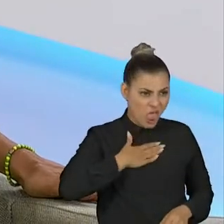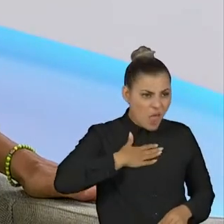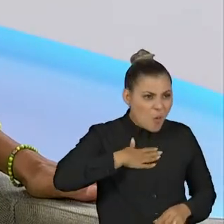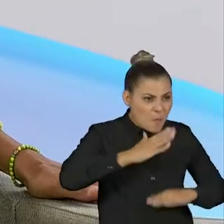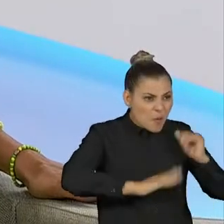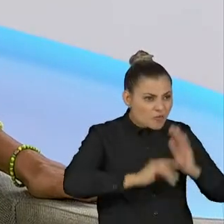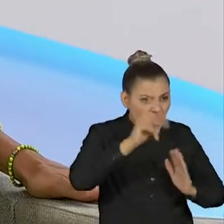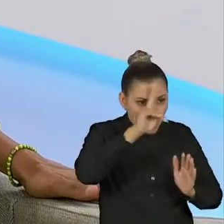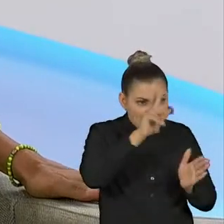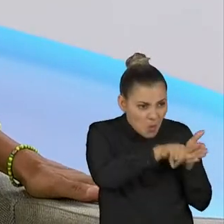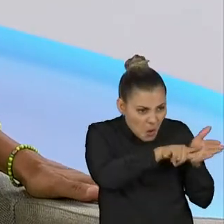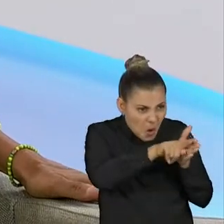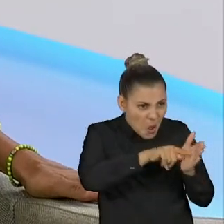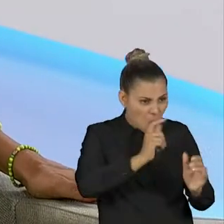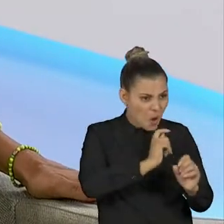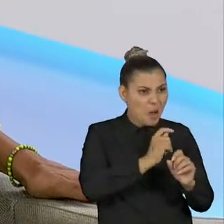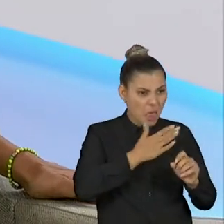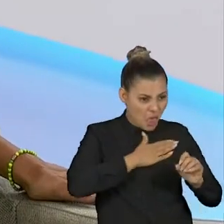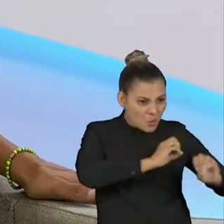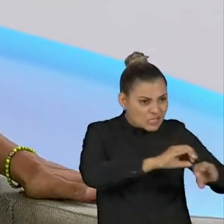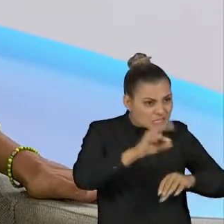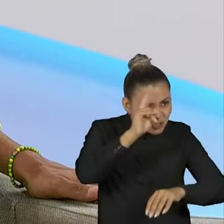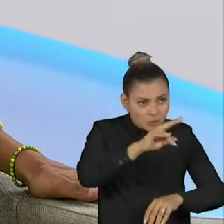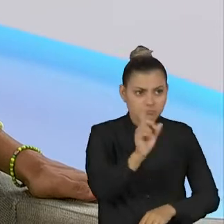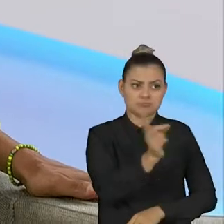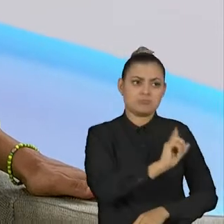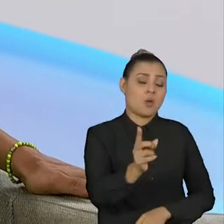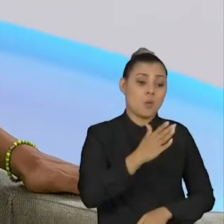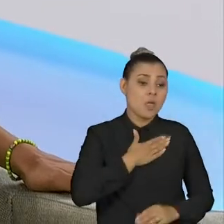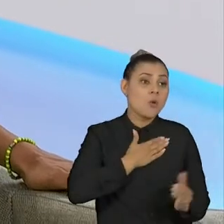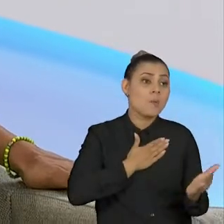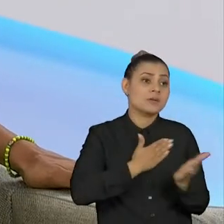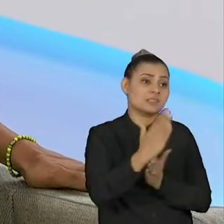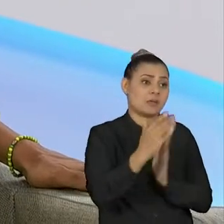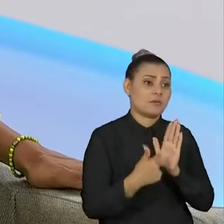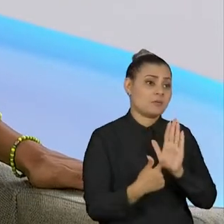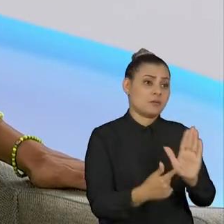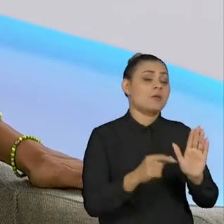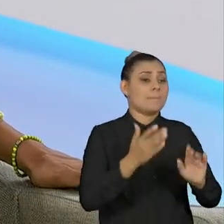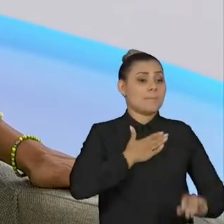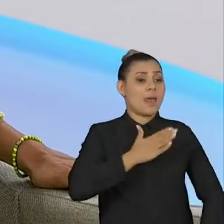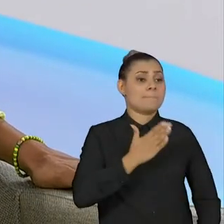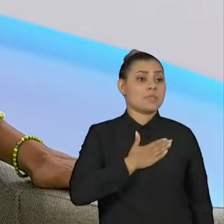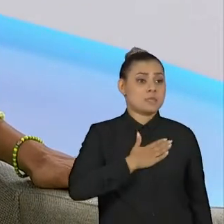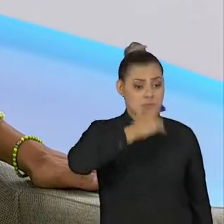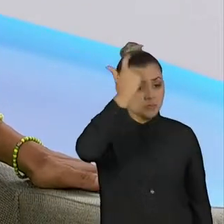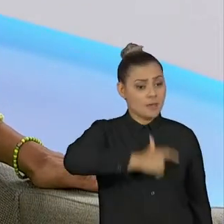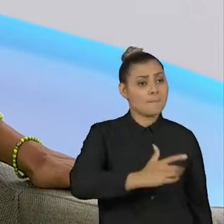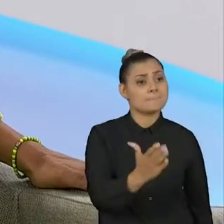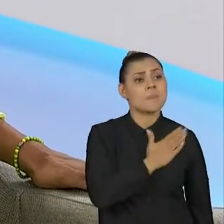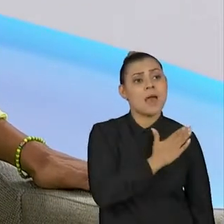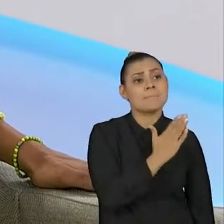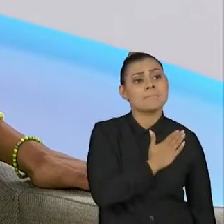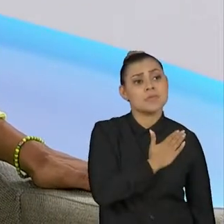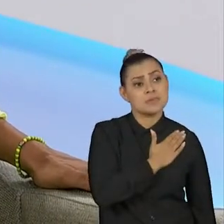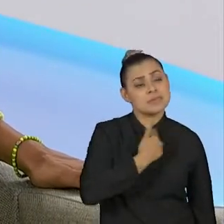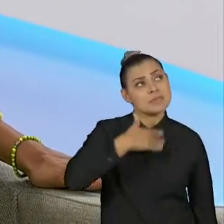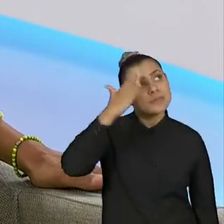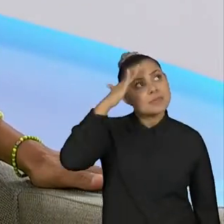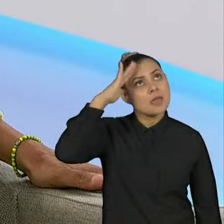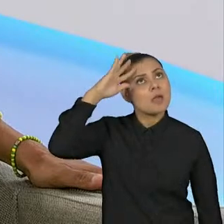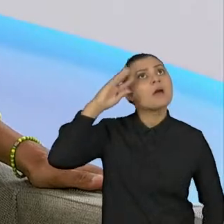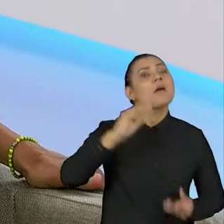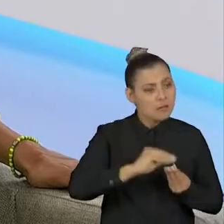historiador, de ser o cara que ensina a história, não. Eu comecei a fazer isso para mim, para eu